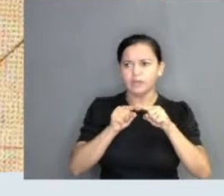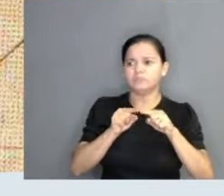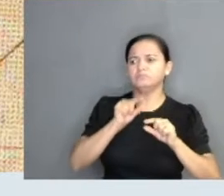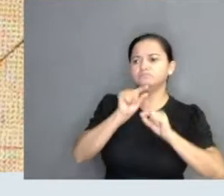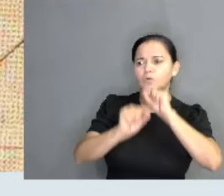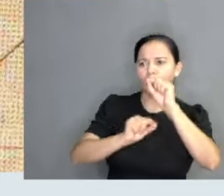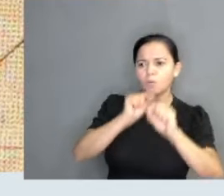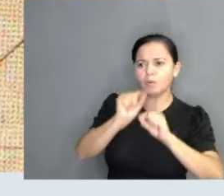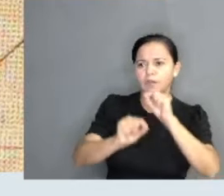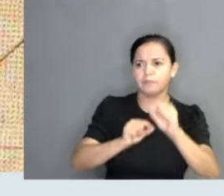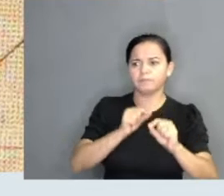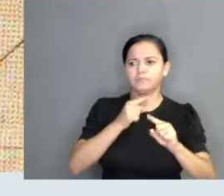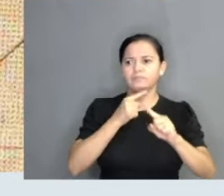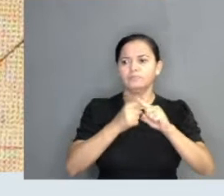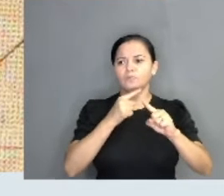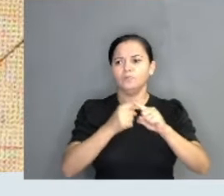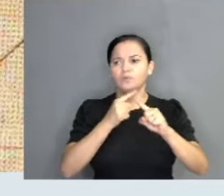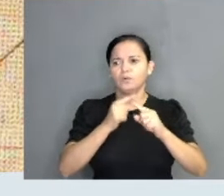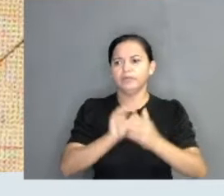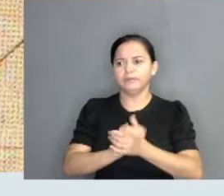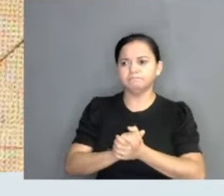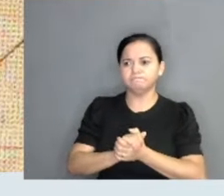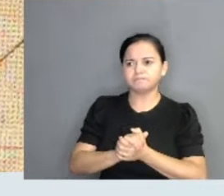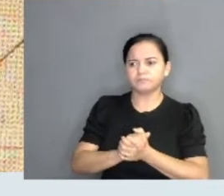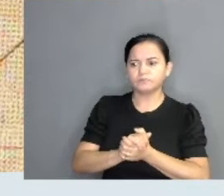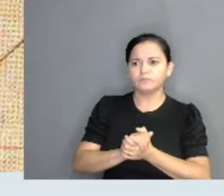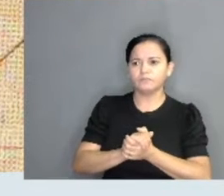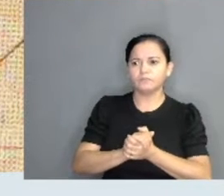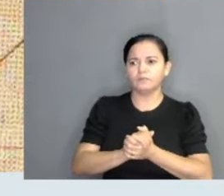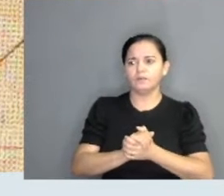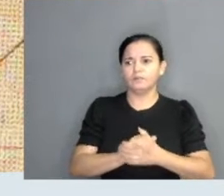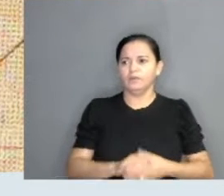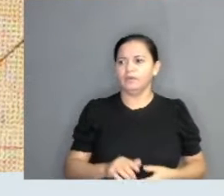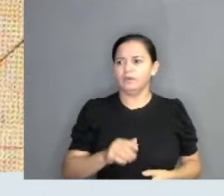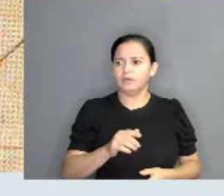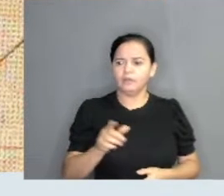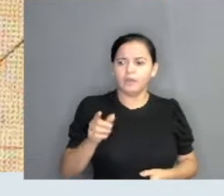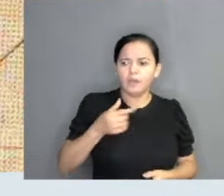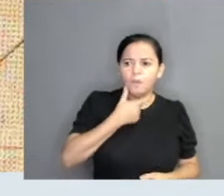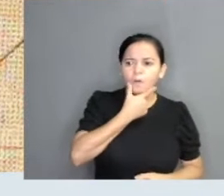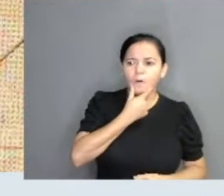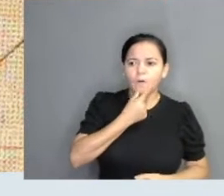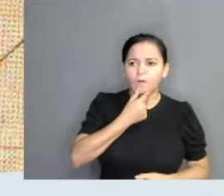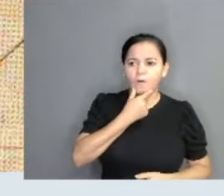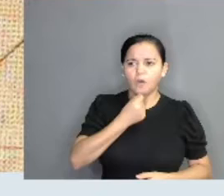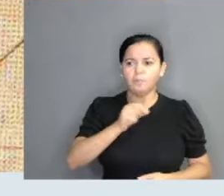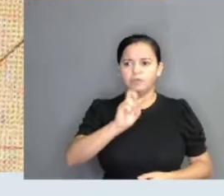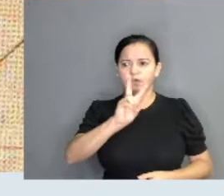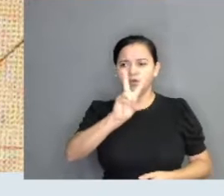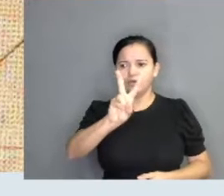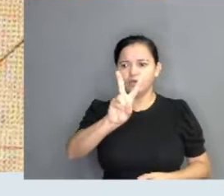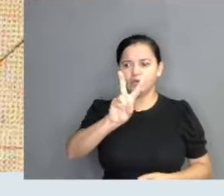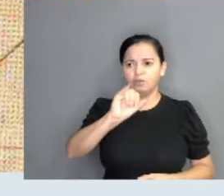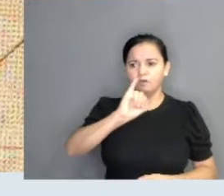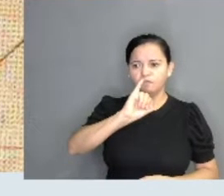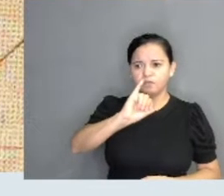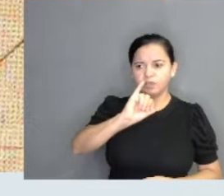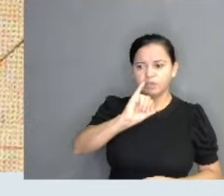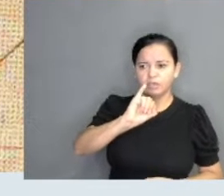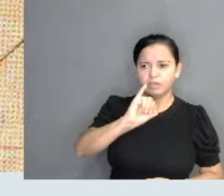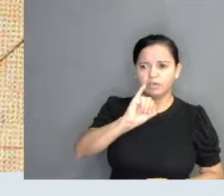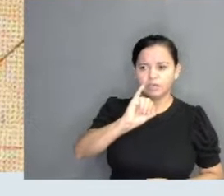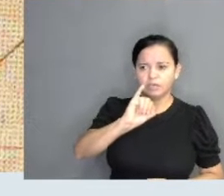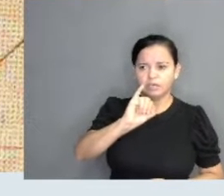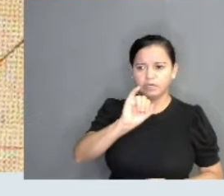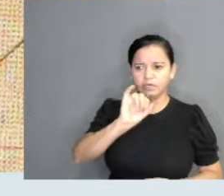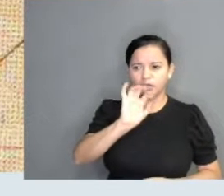Vitrúvio? Veja só, Vitrúvio era um arquiteto que viveria lá na Grécia Antiga.